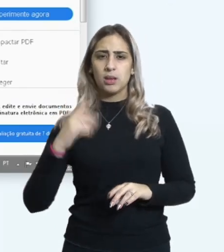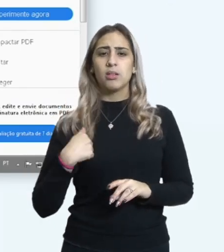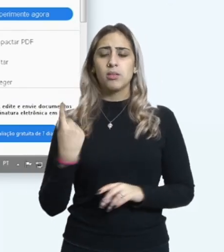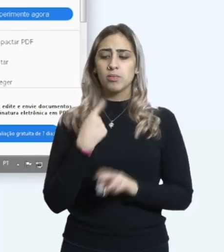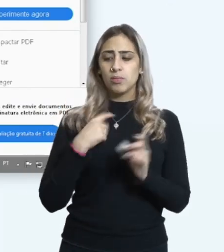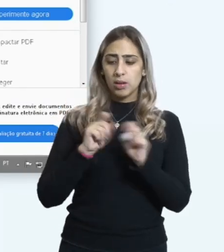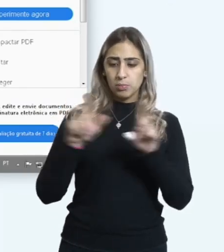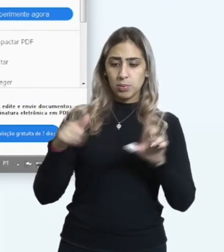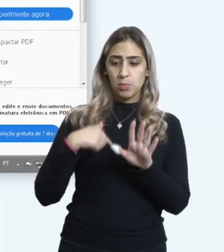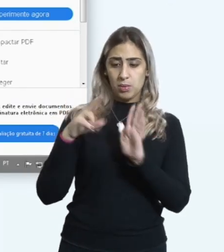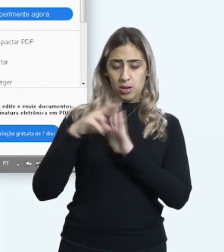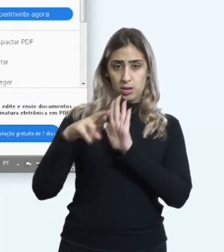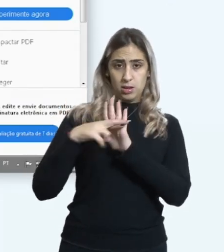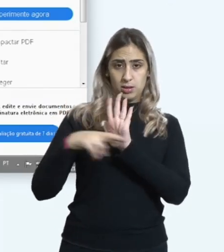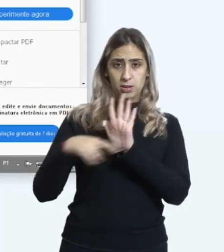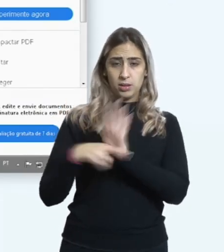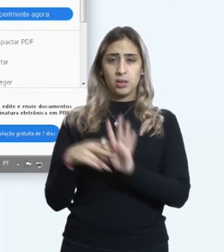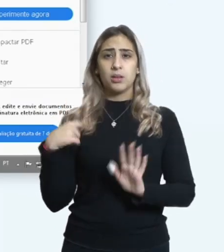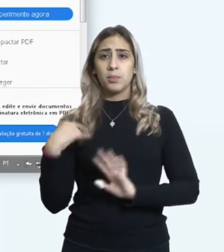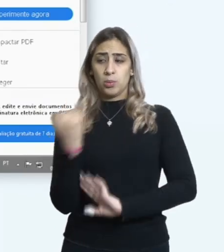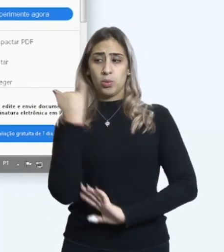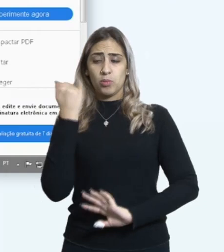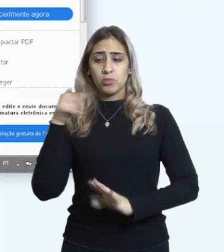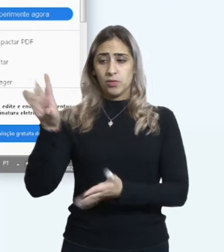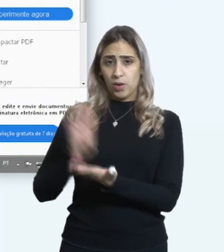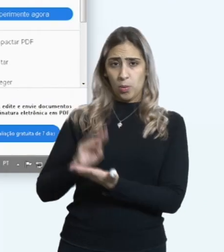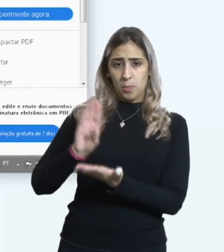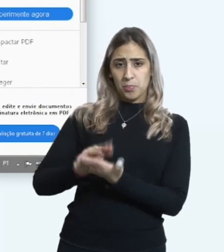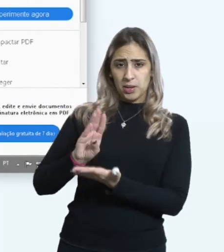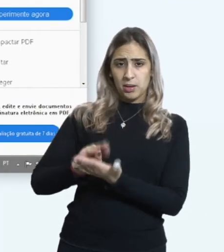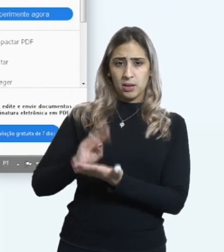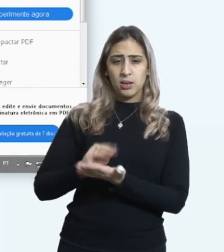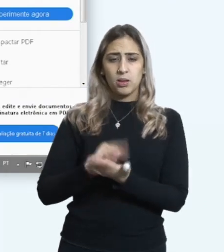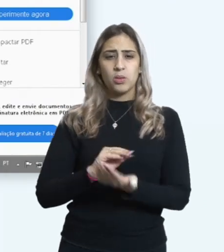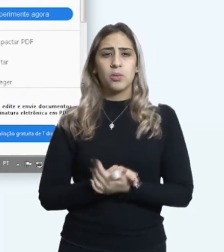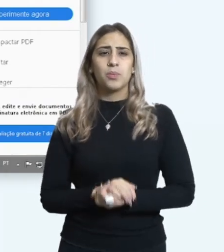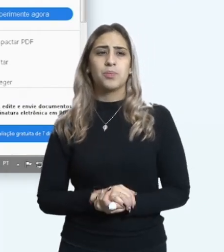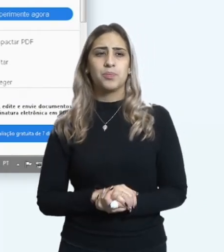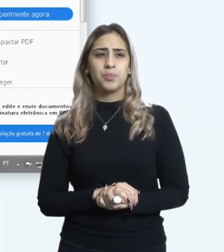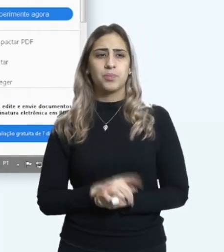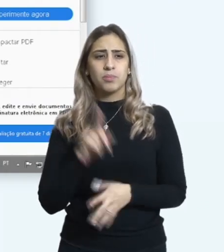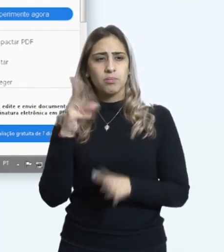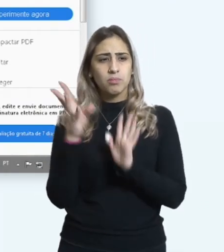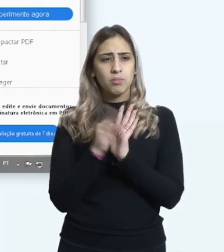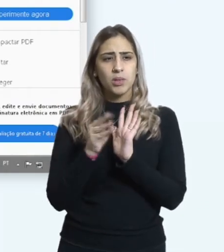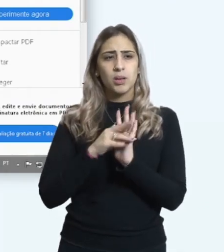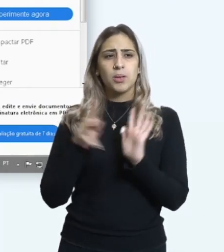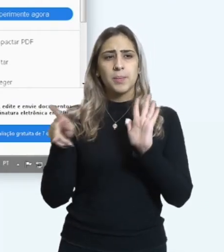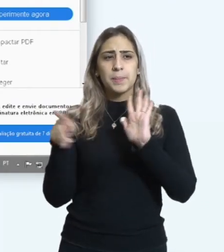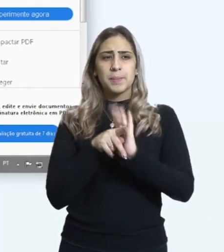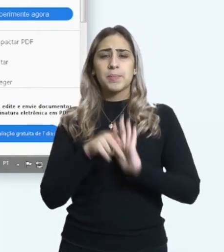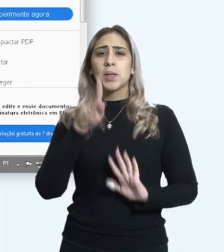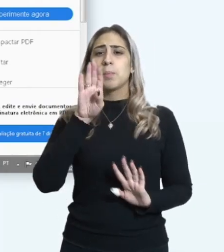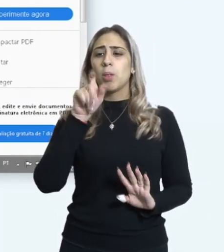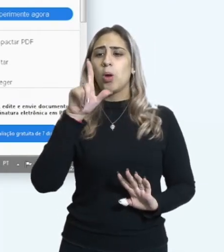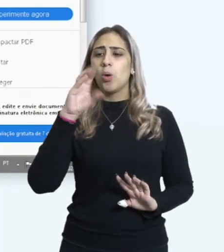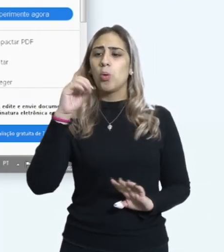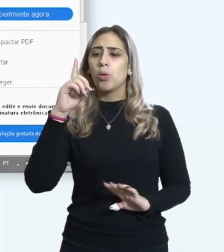uma reguinha, enquanto estiver copiando, a hora que sumir essa reguinha, a gente vai abrir um bloco de